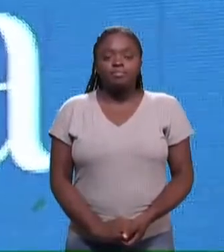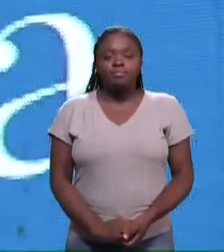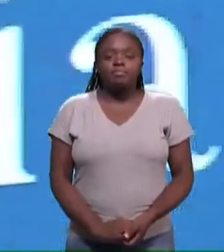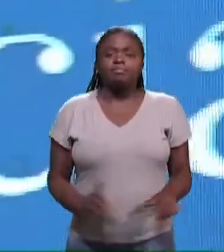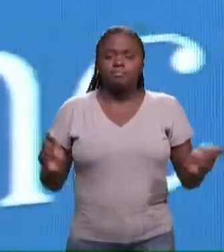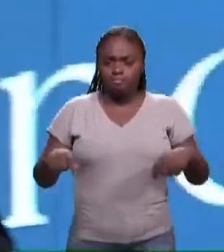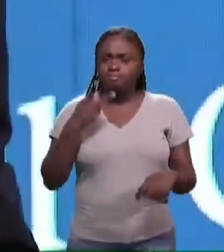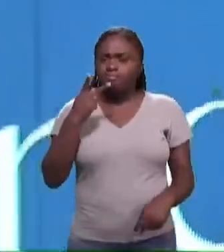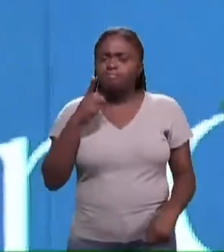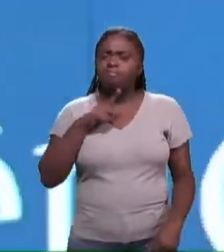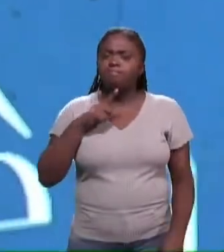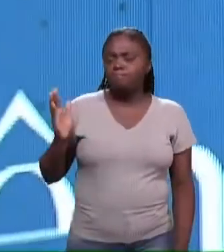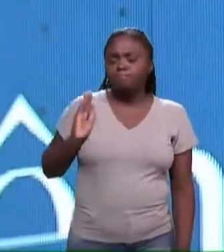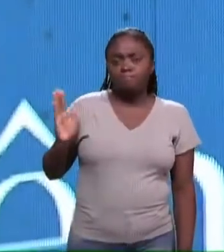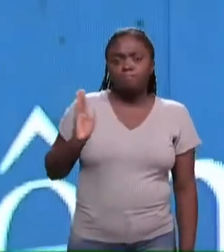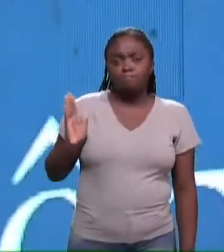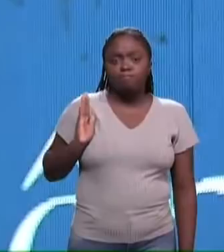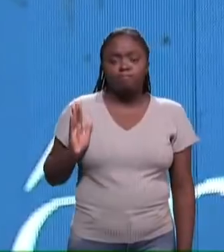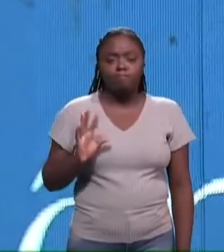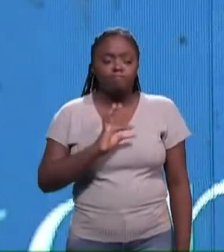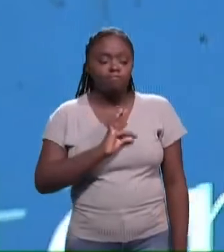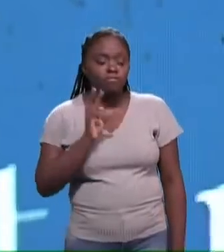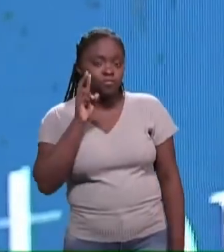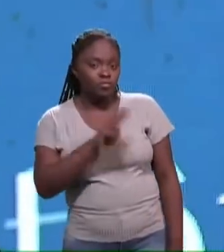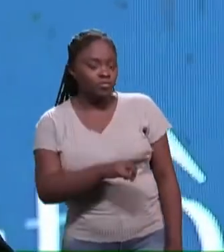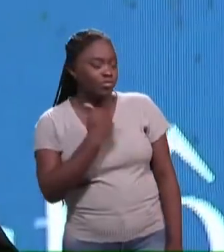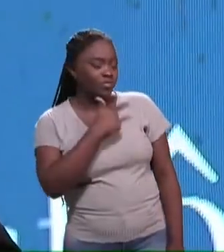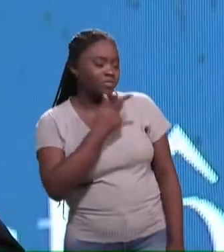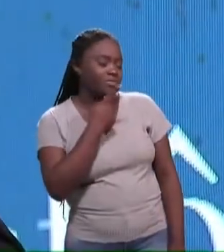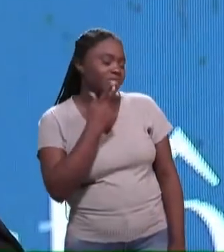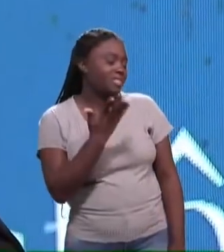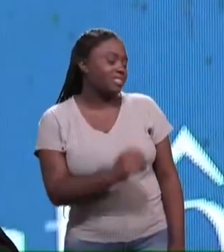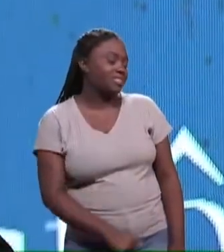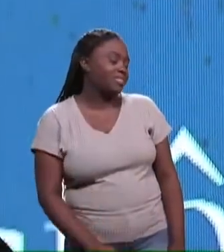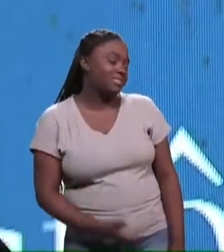Eu posso te falar que muito rico tem saudade do pobre? Olha para o pobre e ri e fala assim, quem me dera.